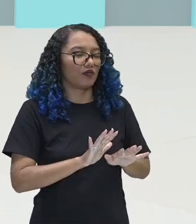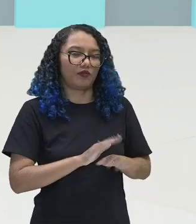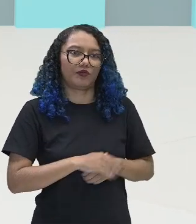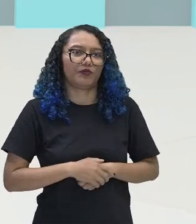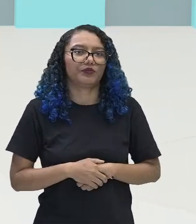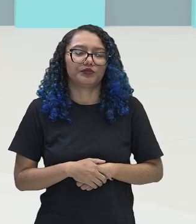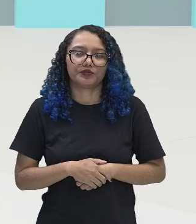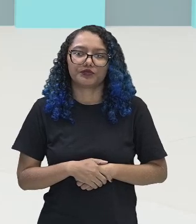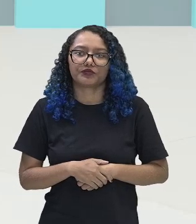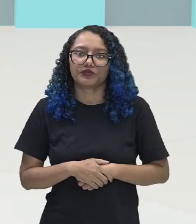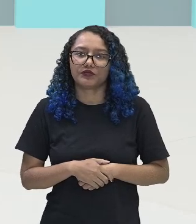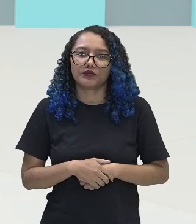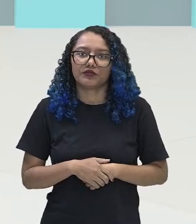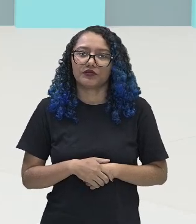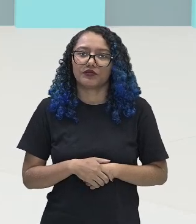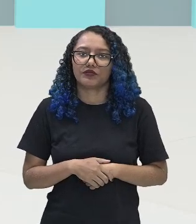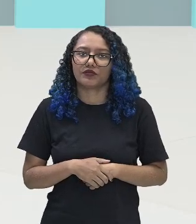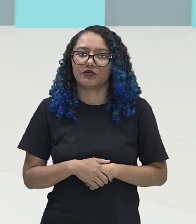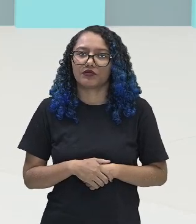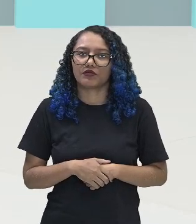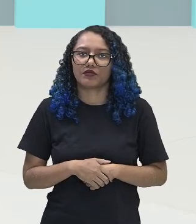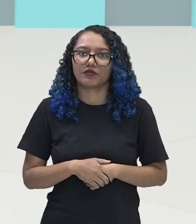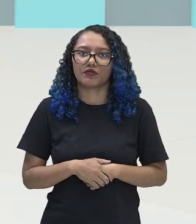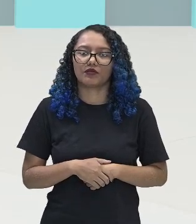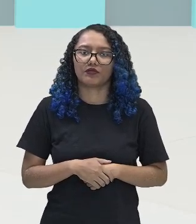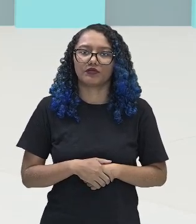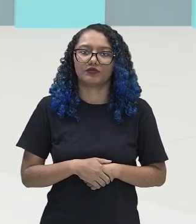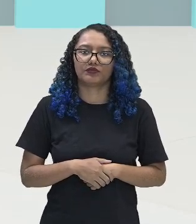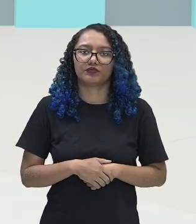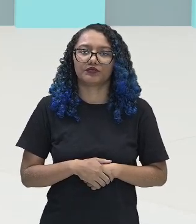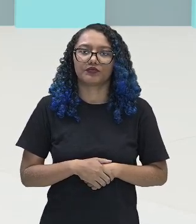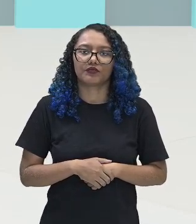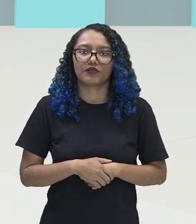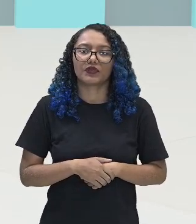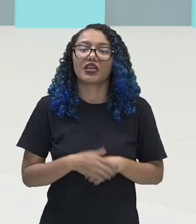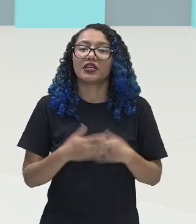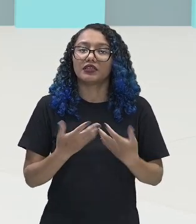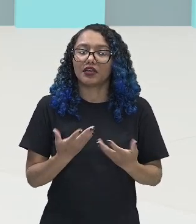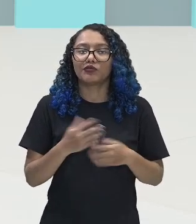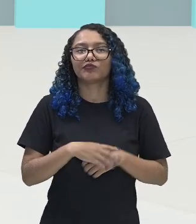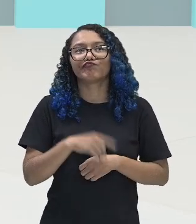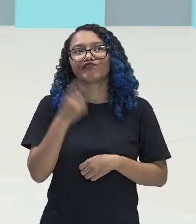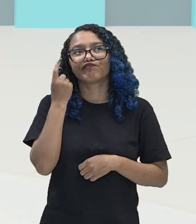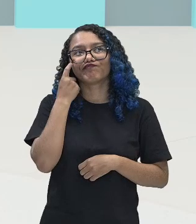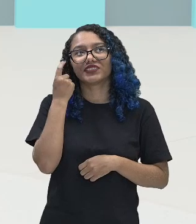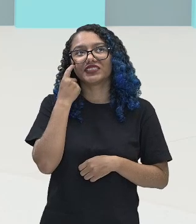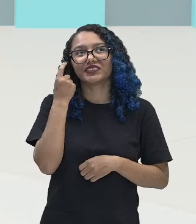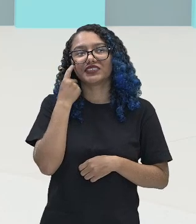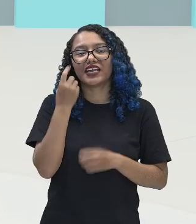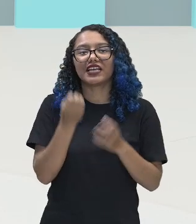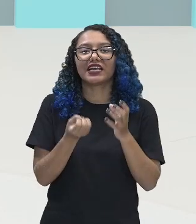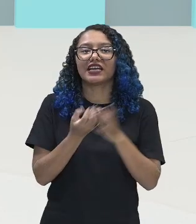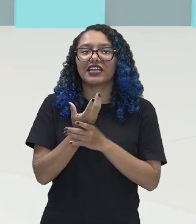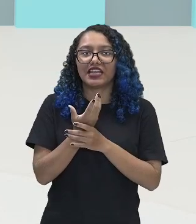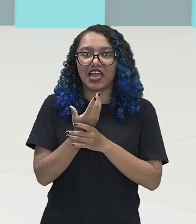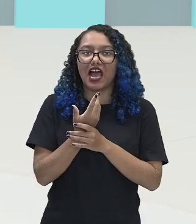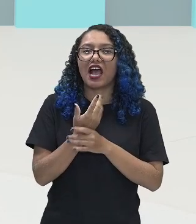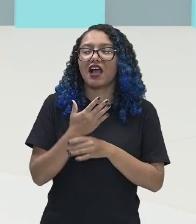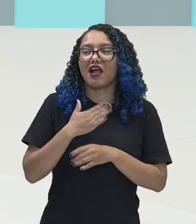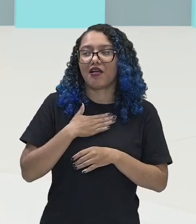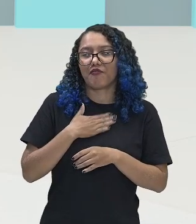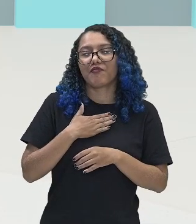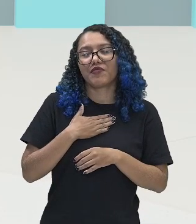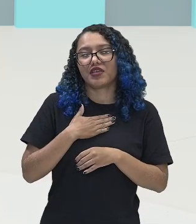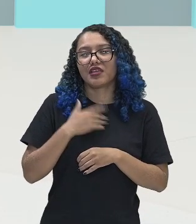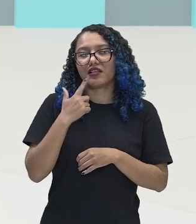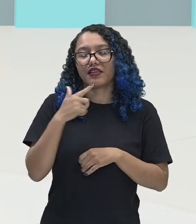quero essa língua que você está propondo aí. Então, resolvi criar a minha própria. Continuando,